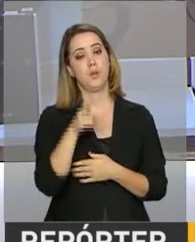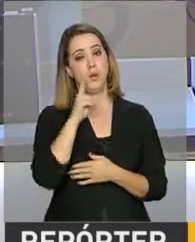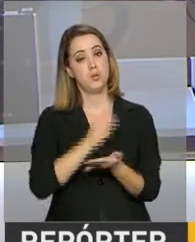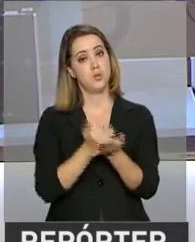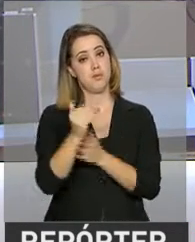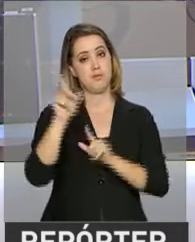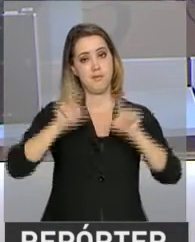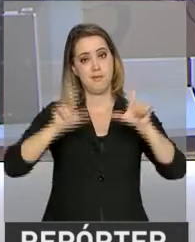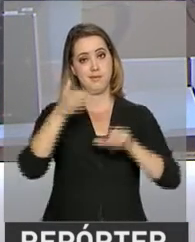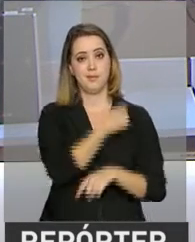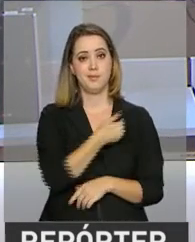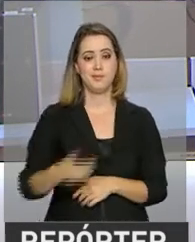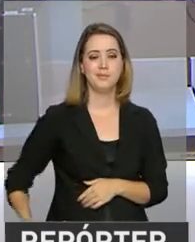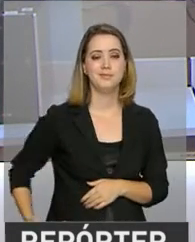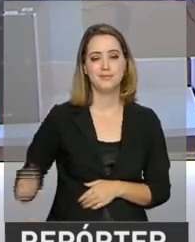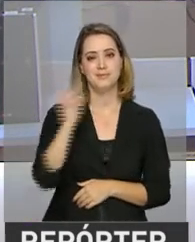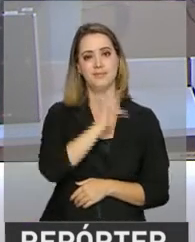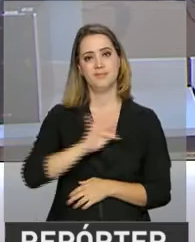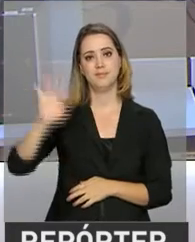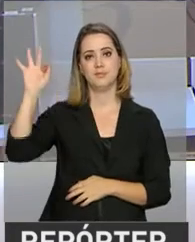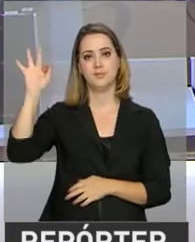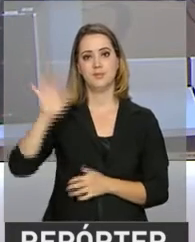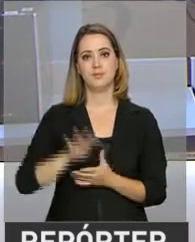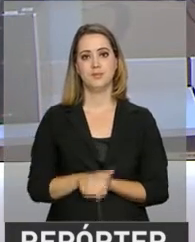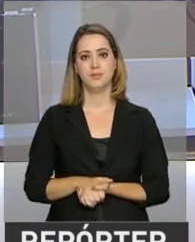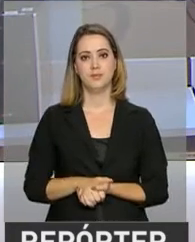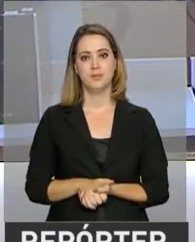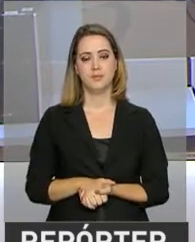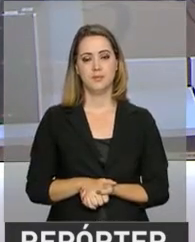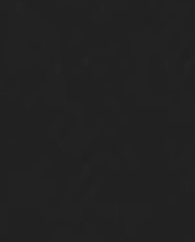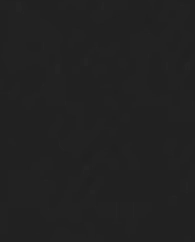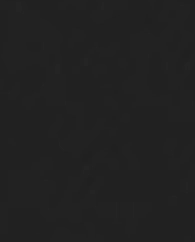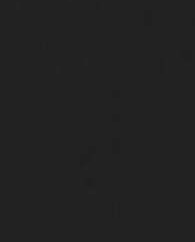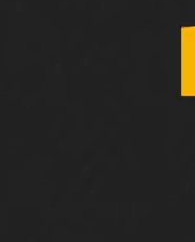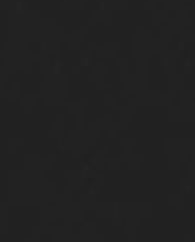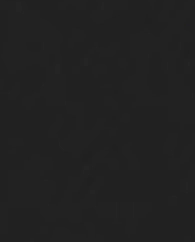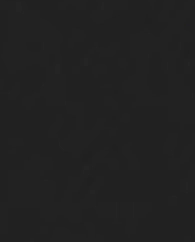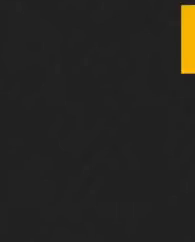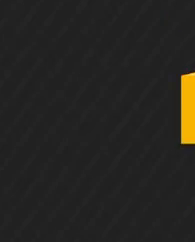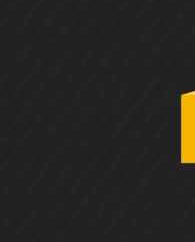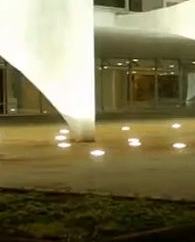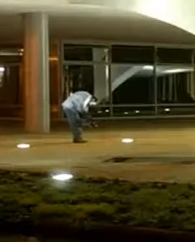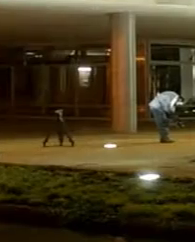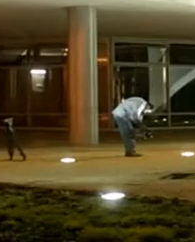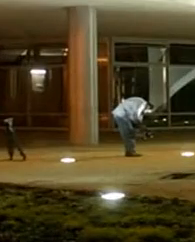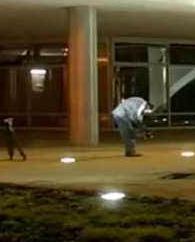continue com a gente aqui na NBR, a TV do Governo Federal.